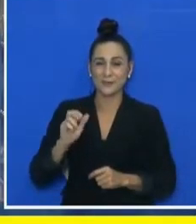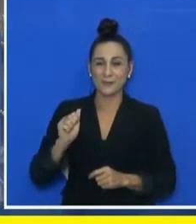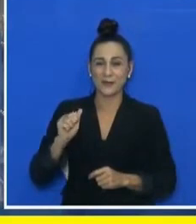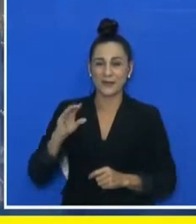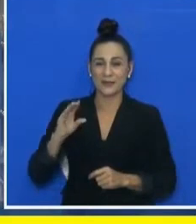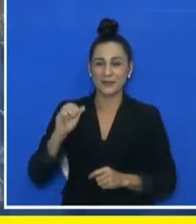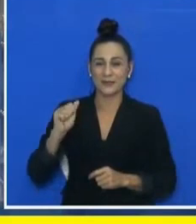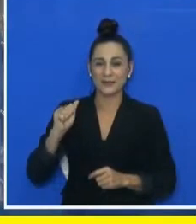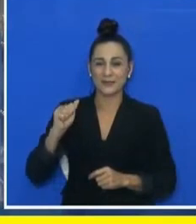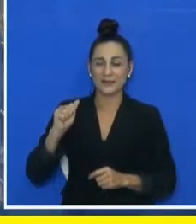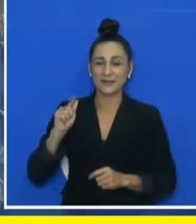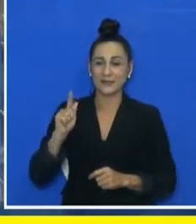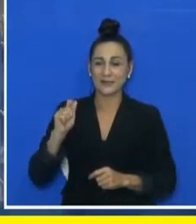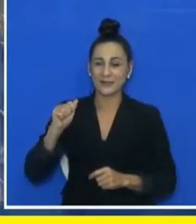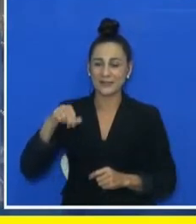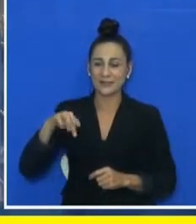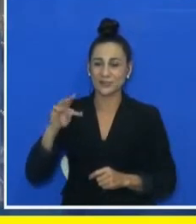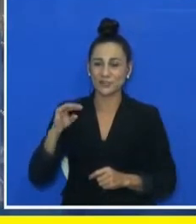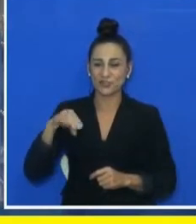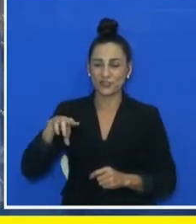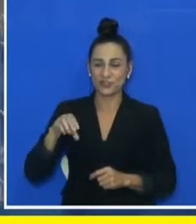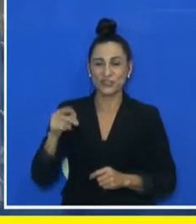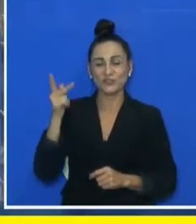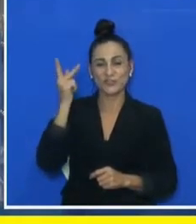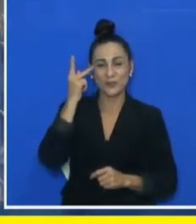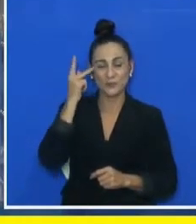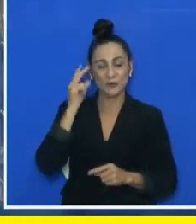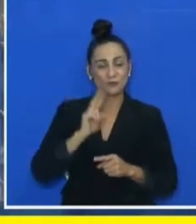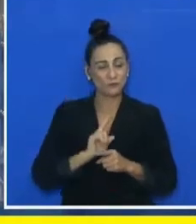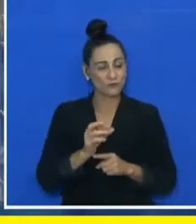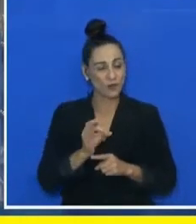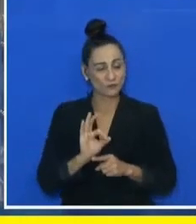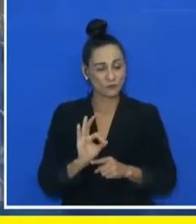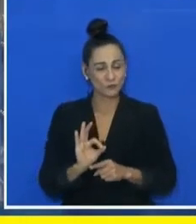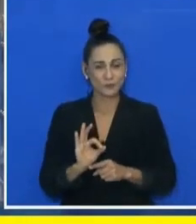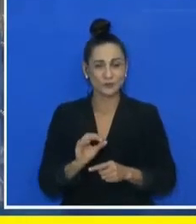Bragantino, São Paulo. Vamos confirmar então com os nossos auditores populares.